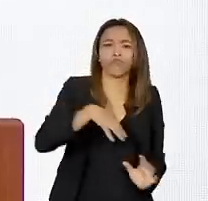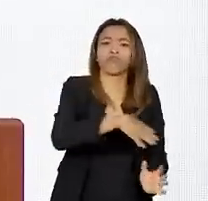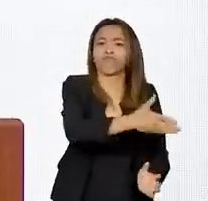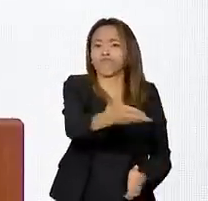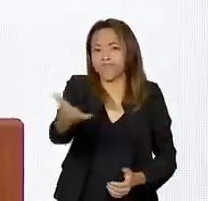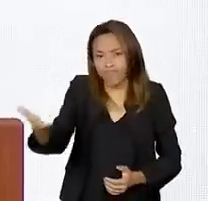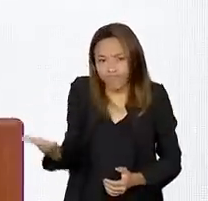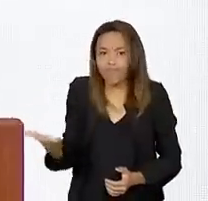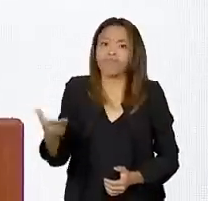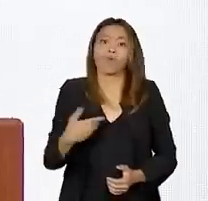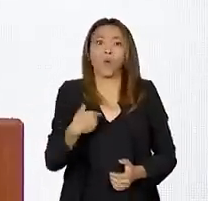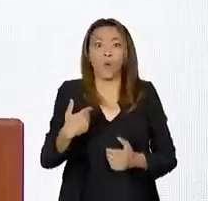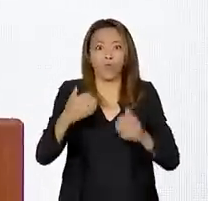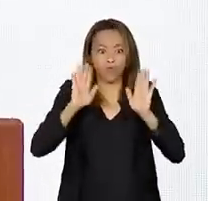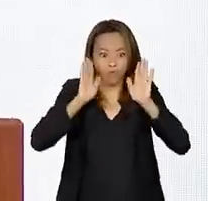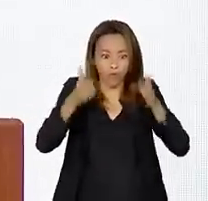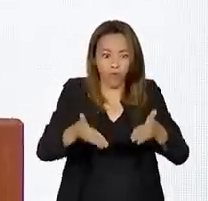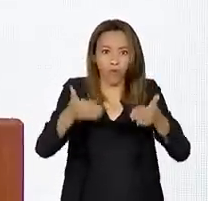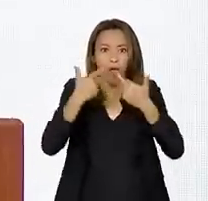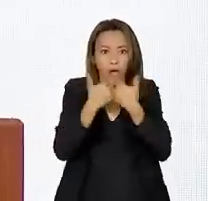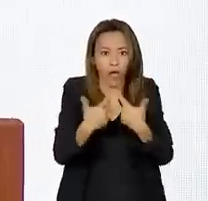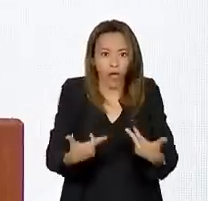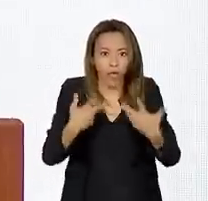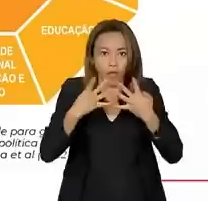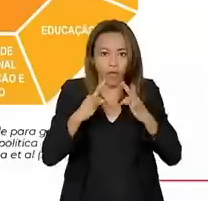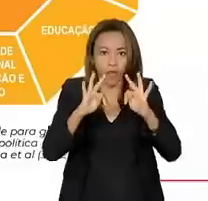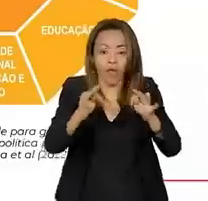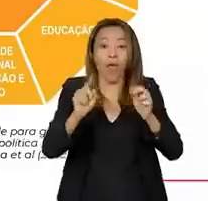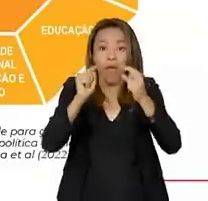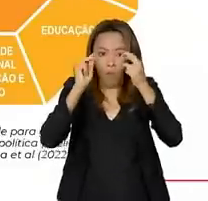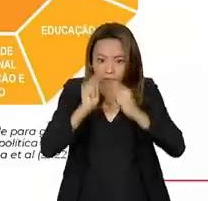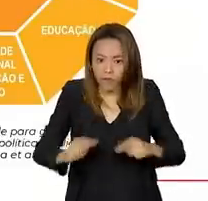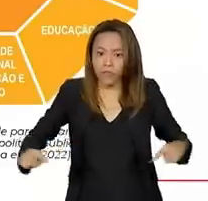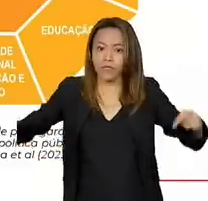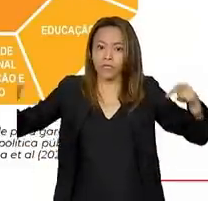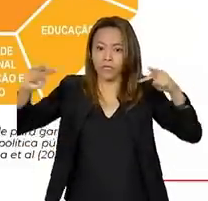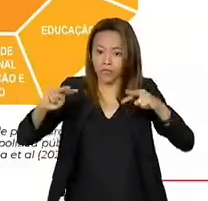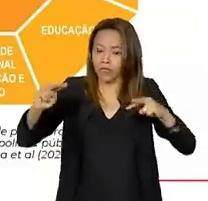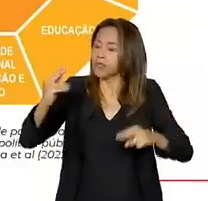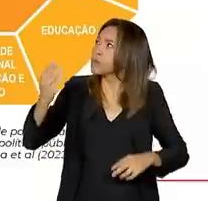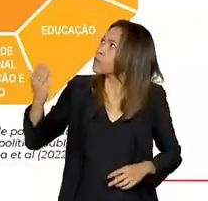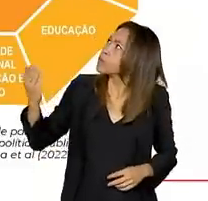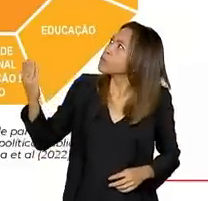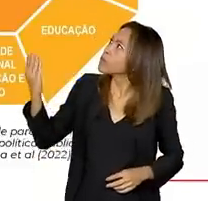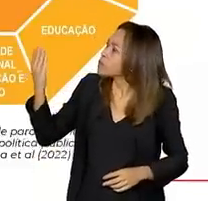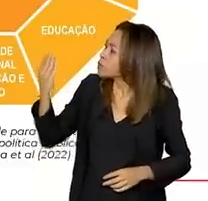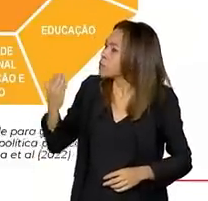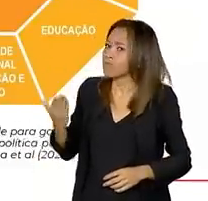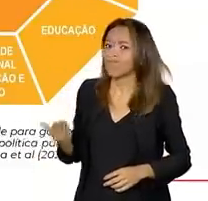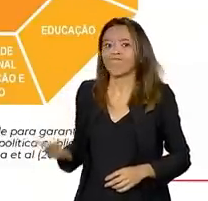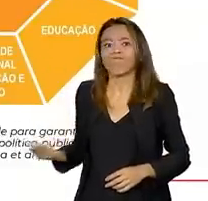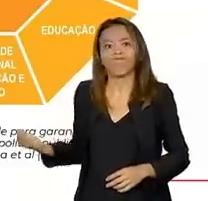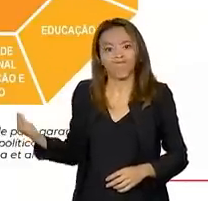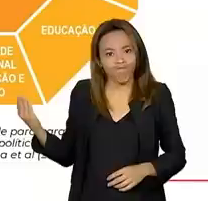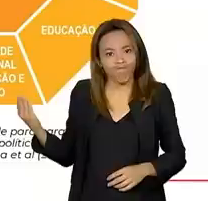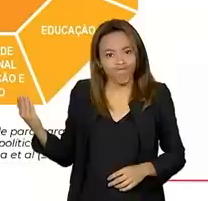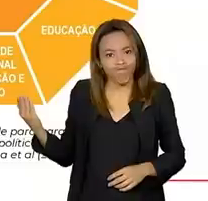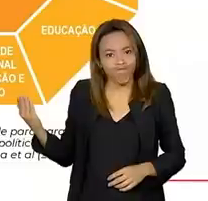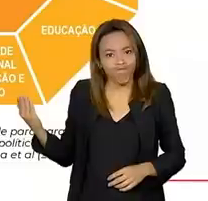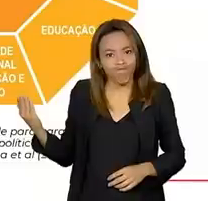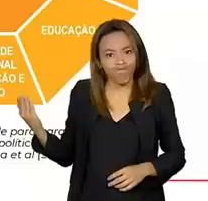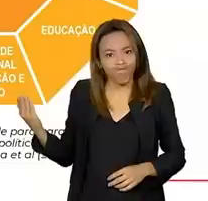inovação. É essa visão sistêmica integrada que define o complexo econômico industrial da